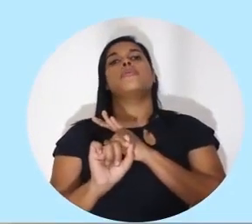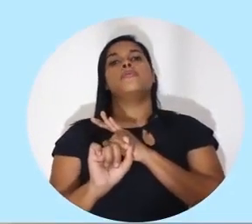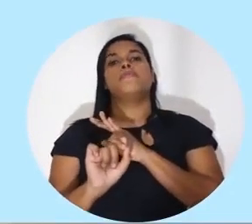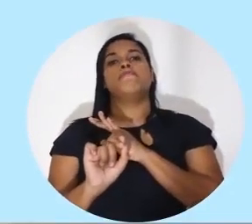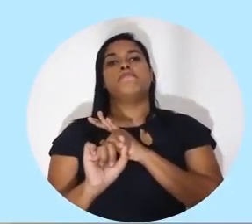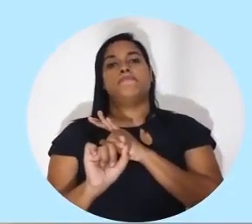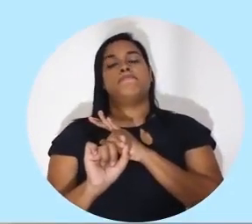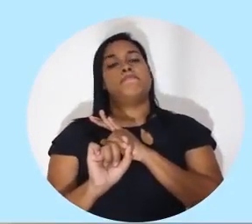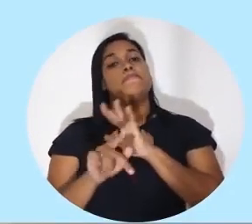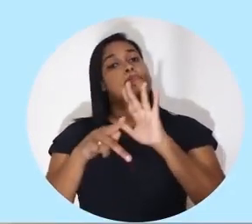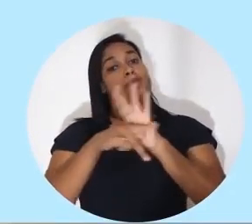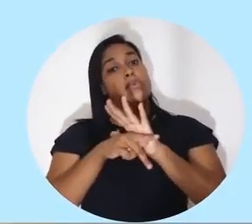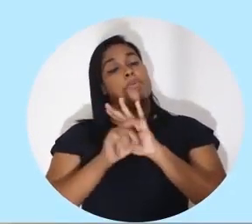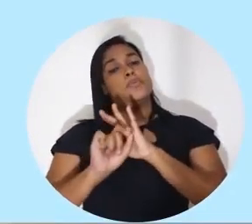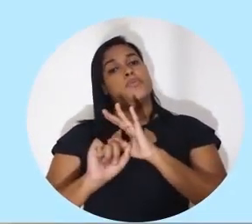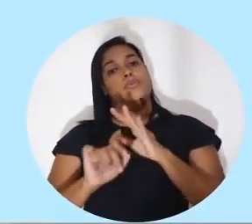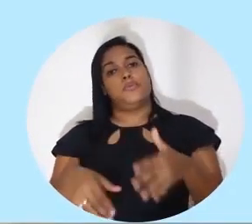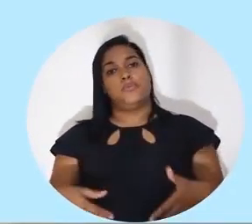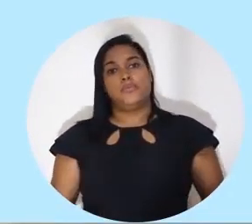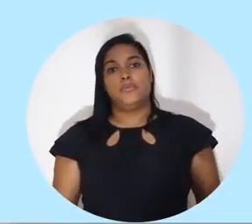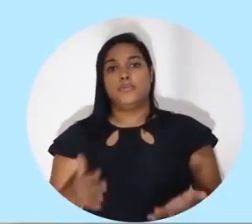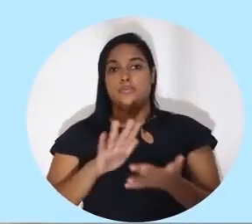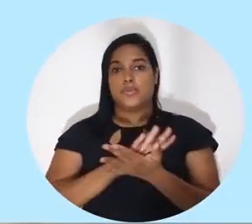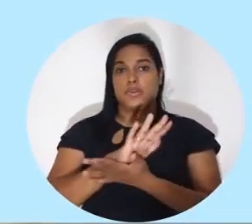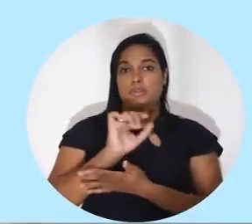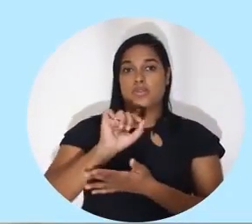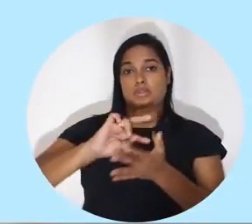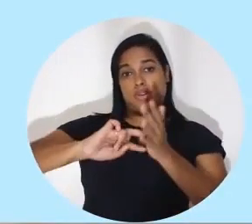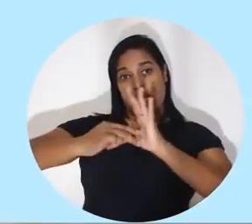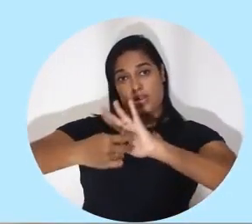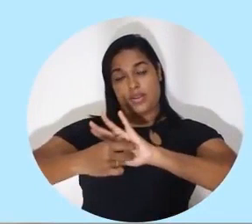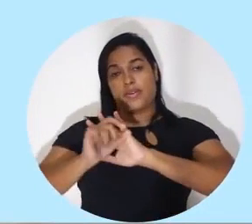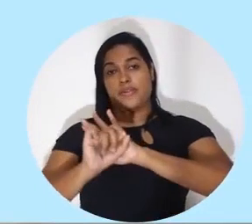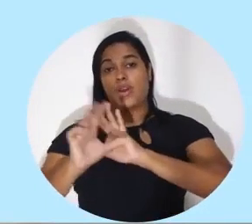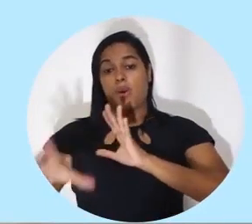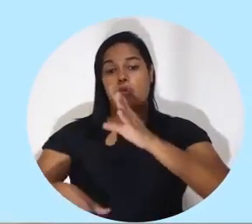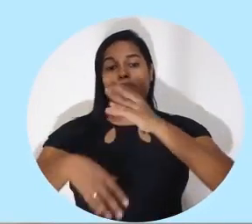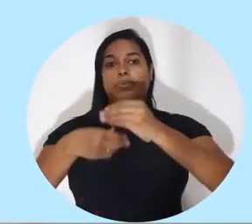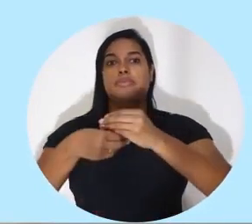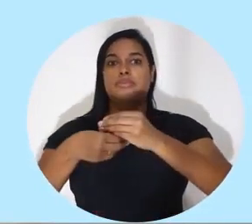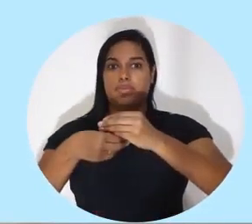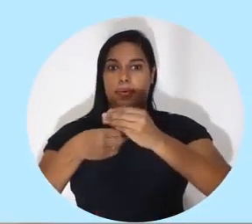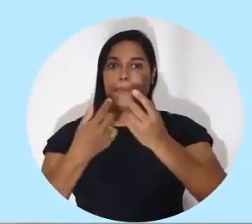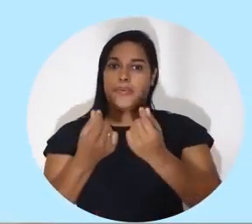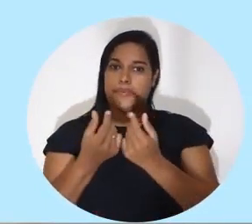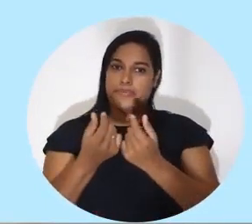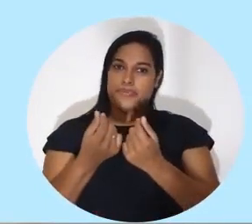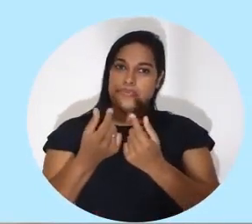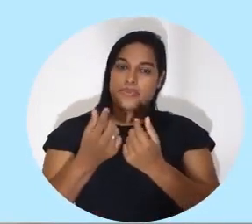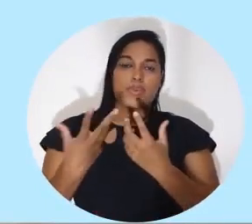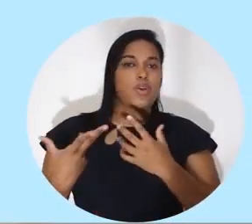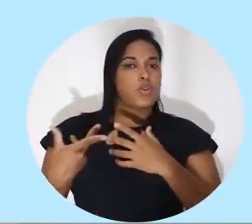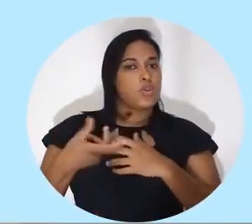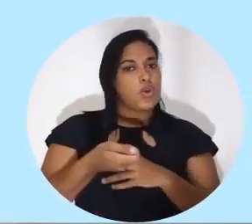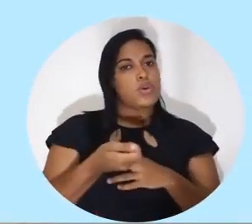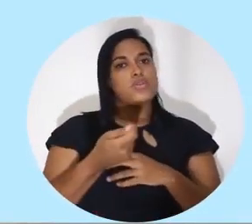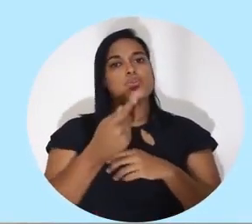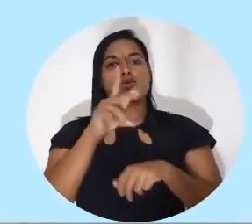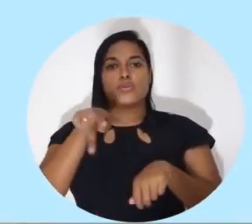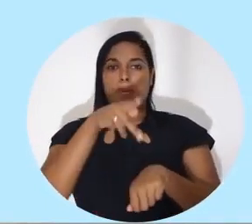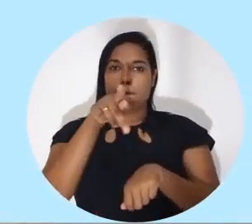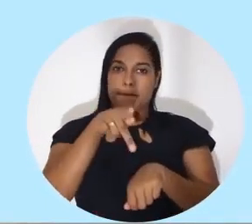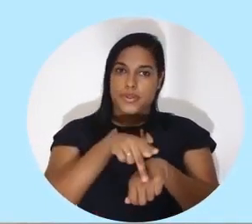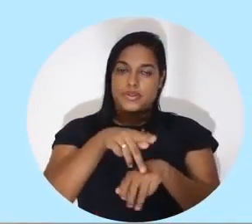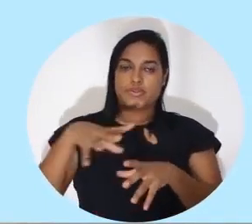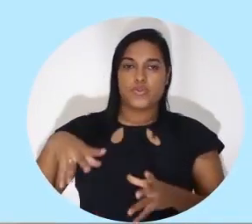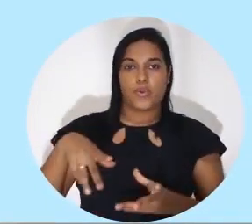balanço propriamente dito nada mais é do que o resumo contábil das transações econômicas do país